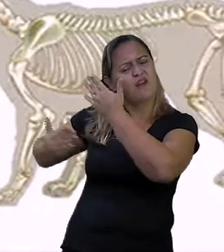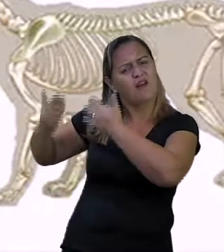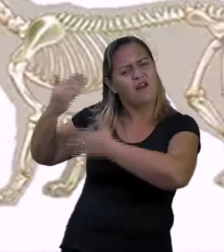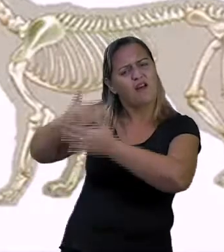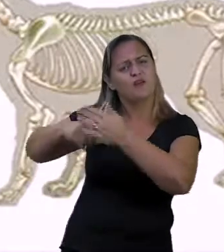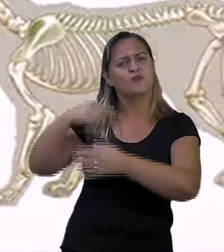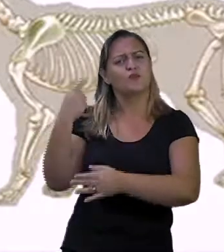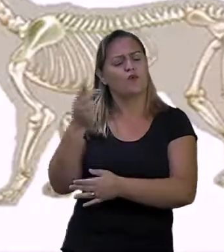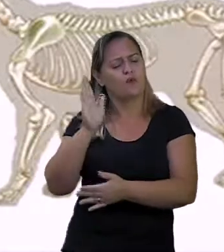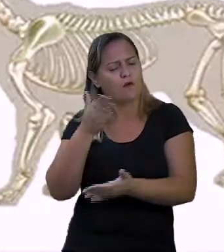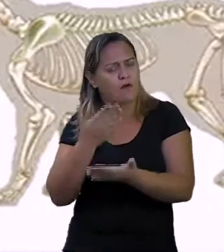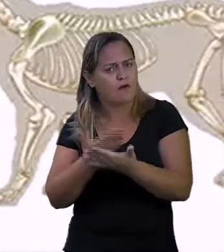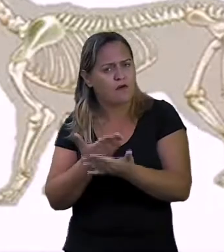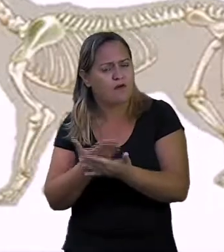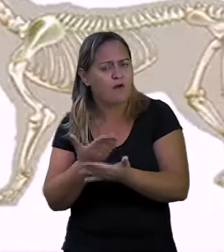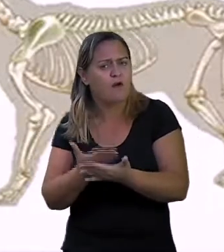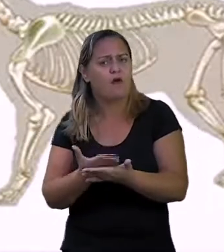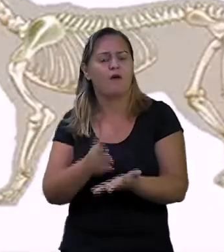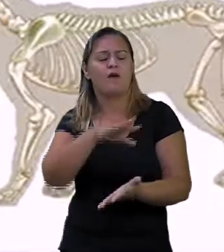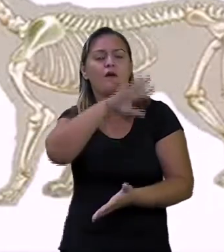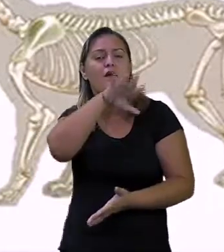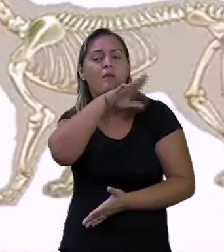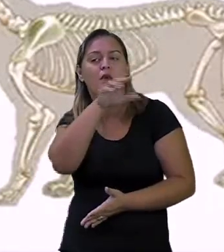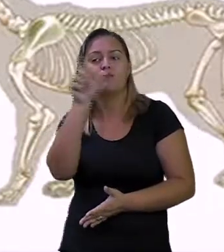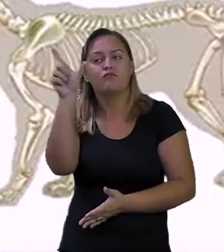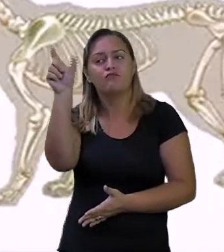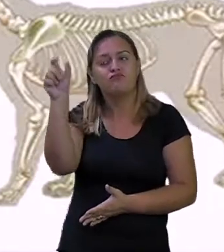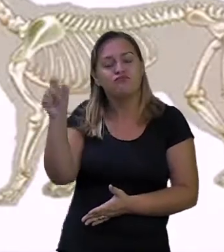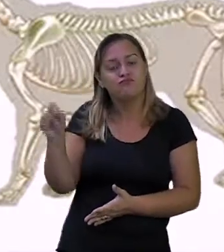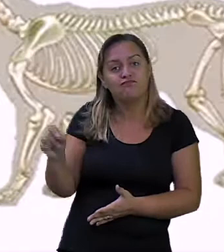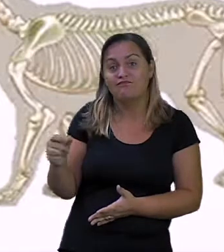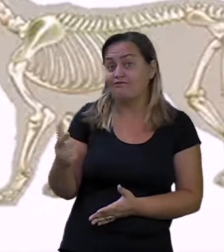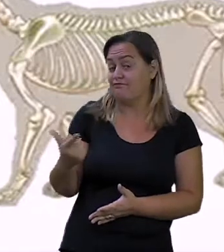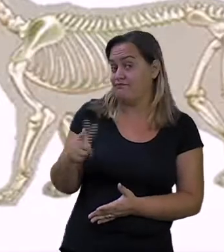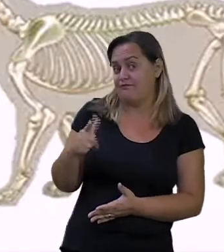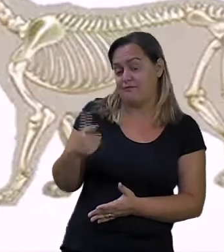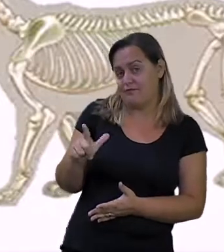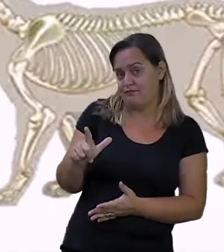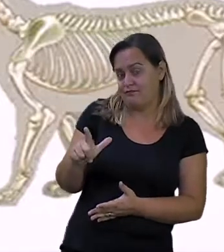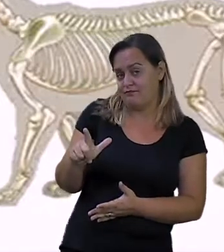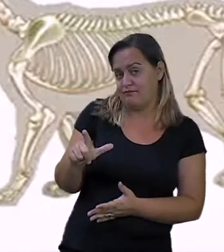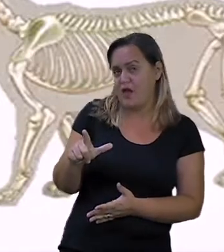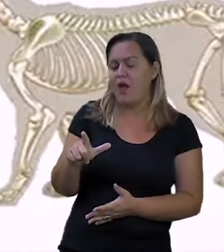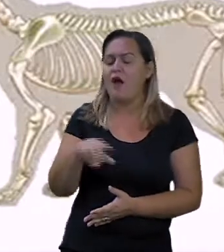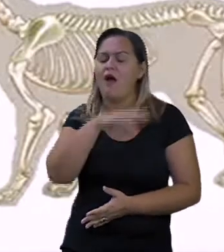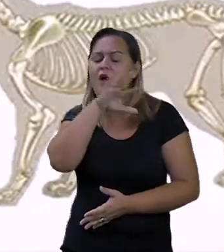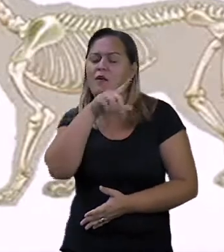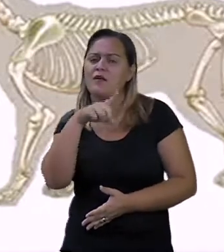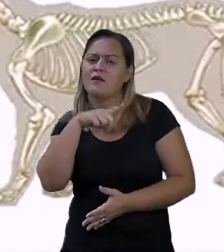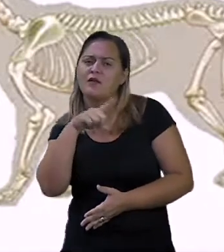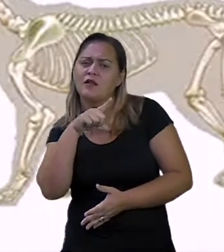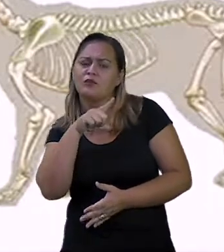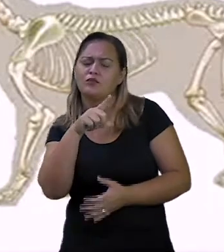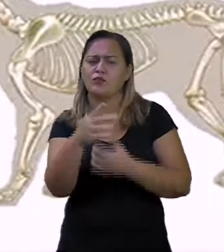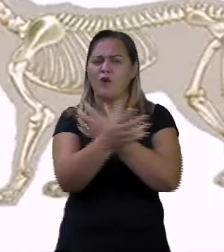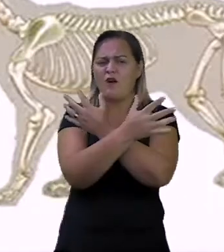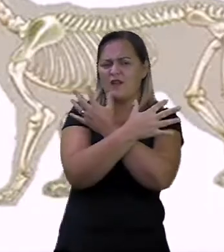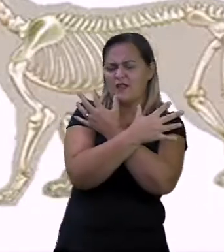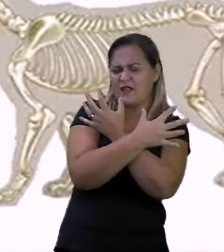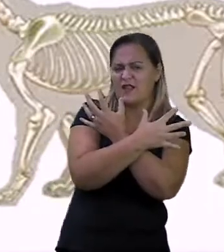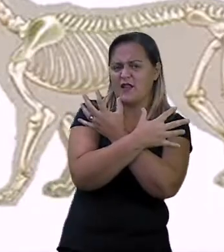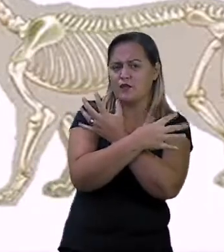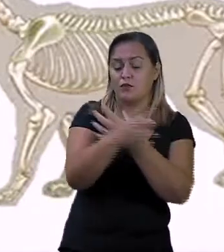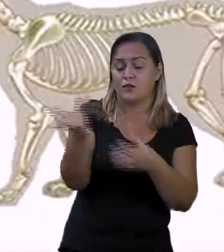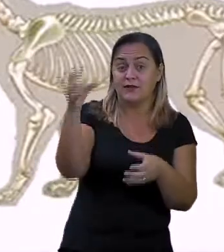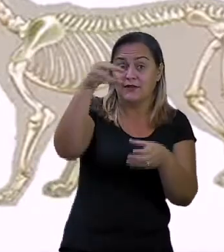invertebrados. Falamos que tem animais que têm endoesqueleto e exoesqueleto. E o que é isso?